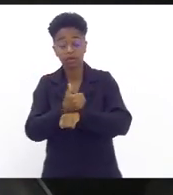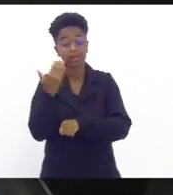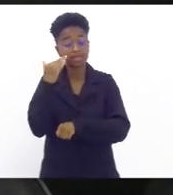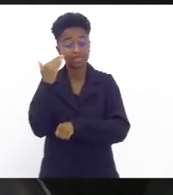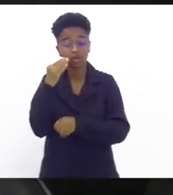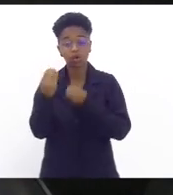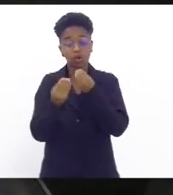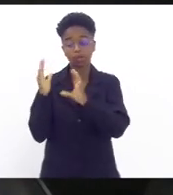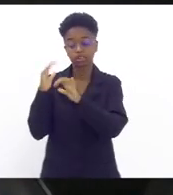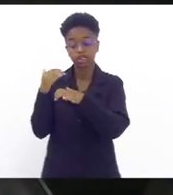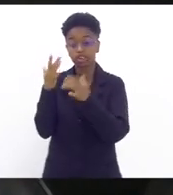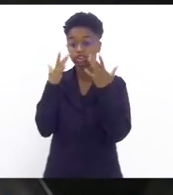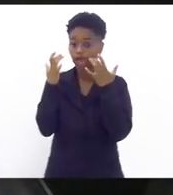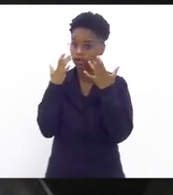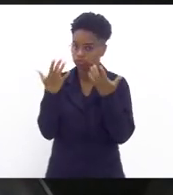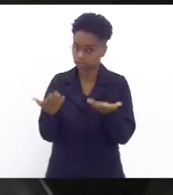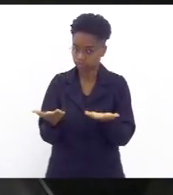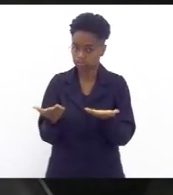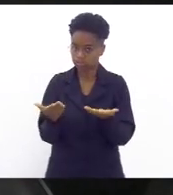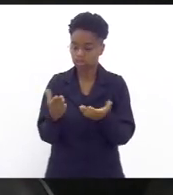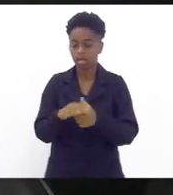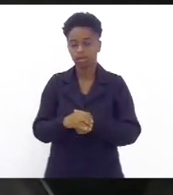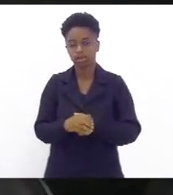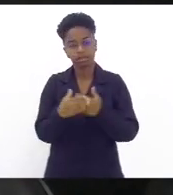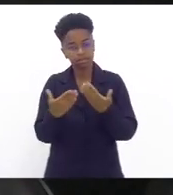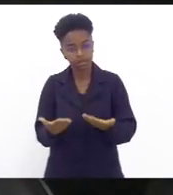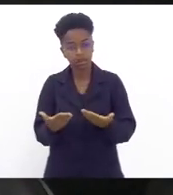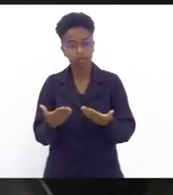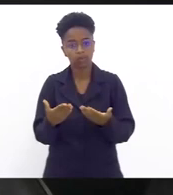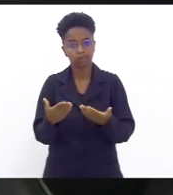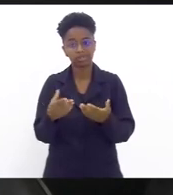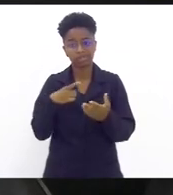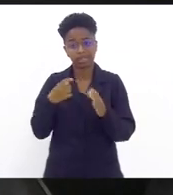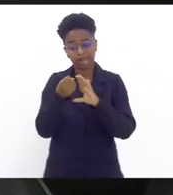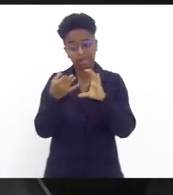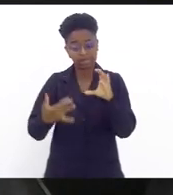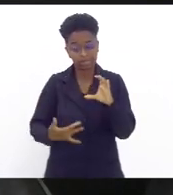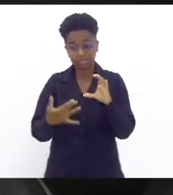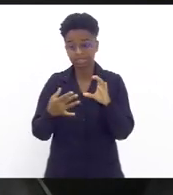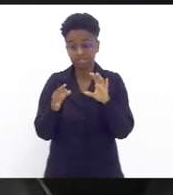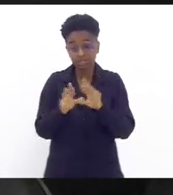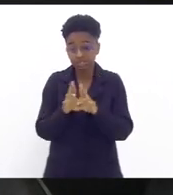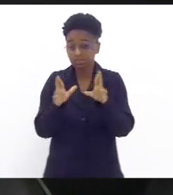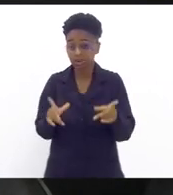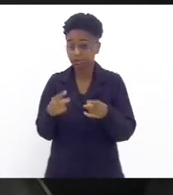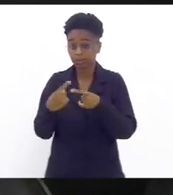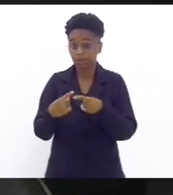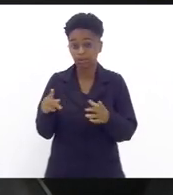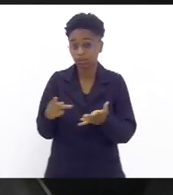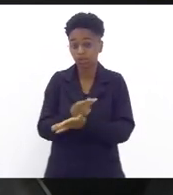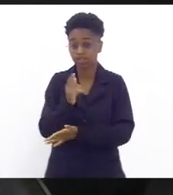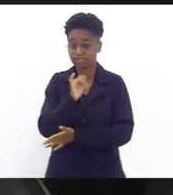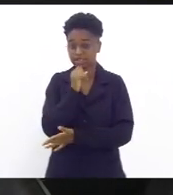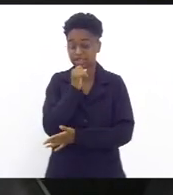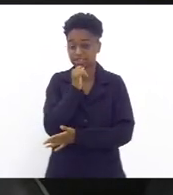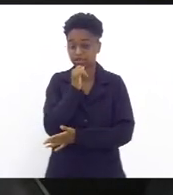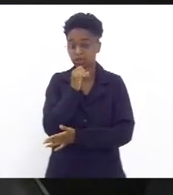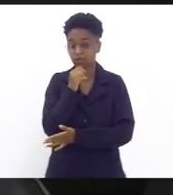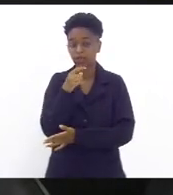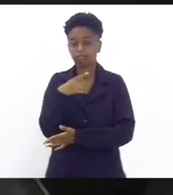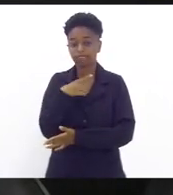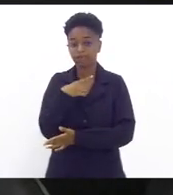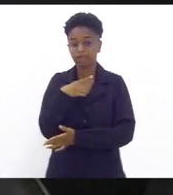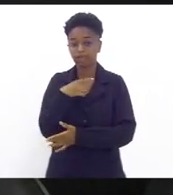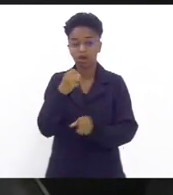engenharia teatral então é a especificidade é essa né que não aconteceu por exemplo o Stefano citou uma obra